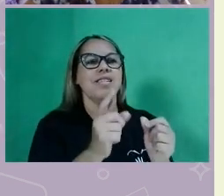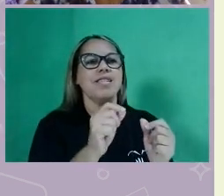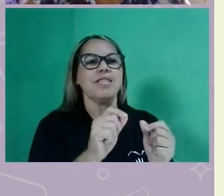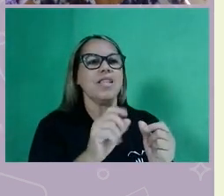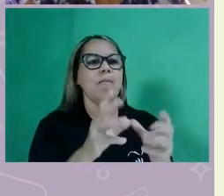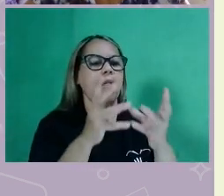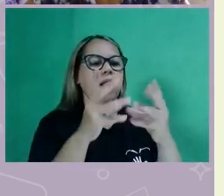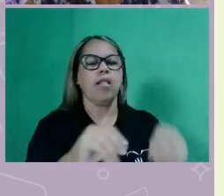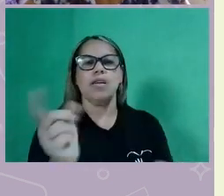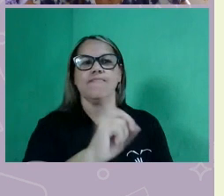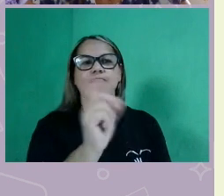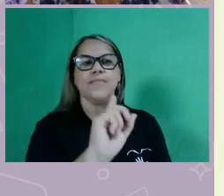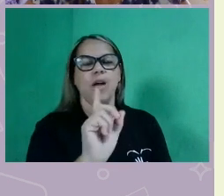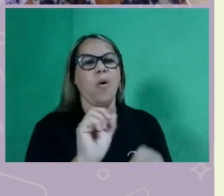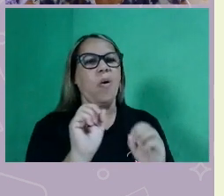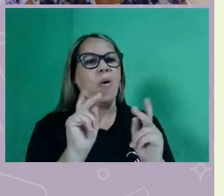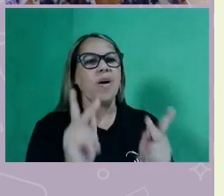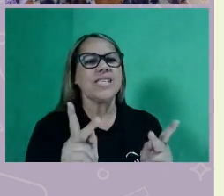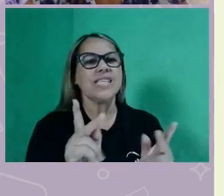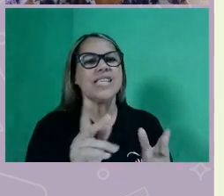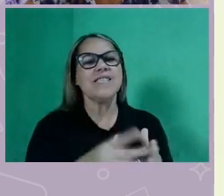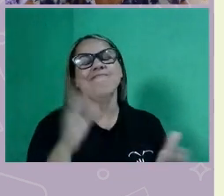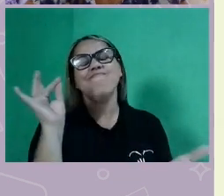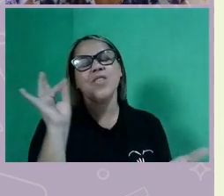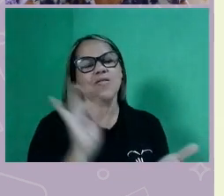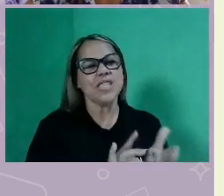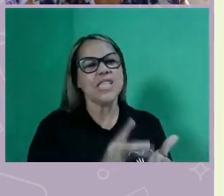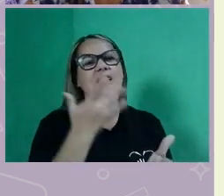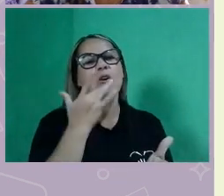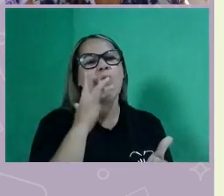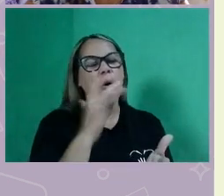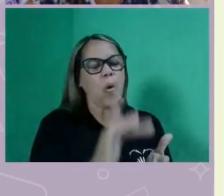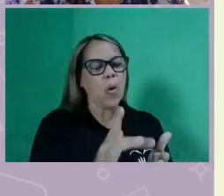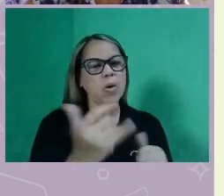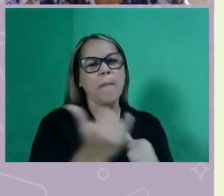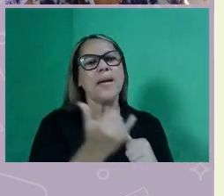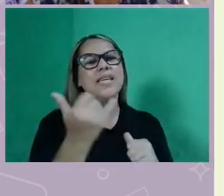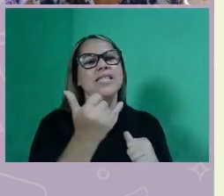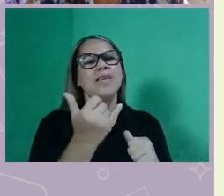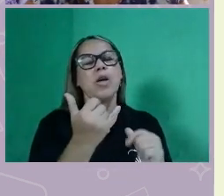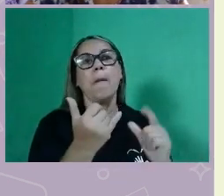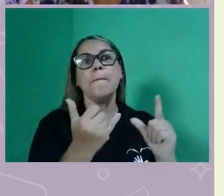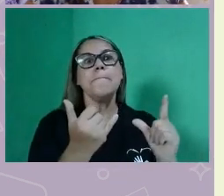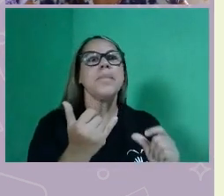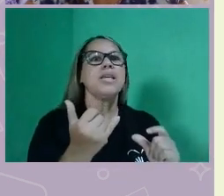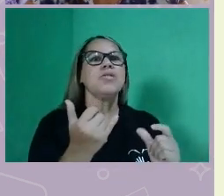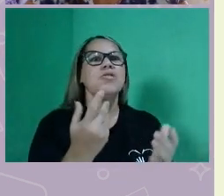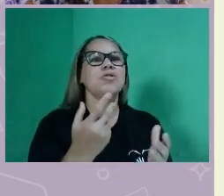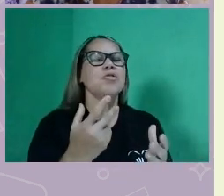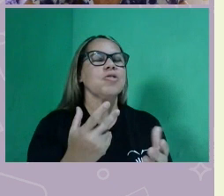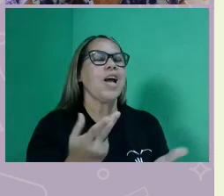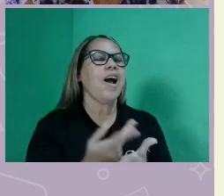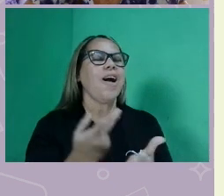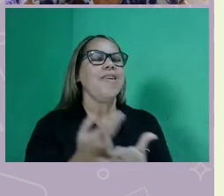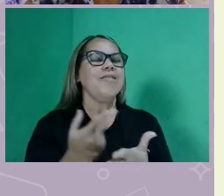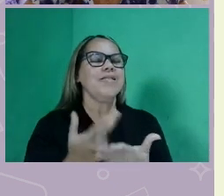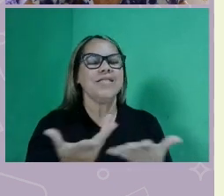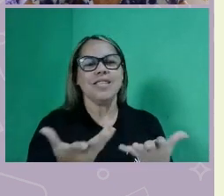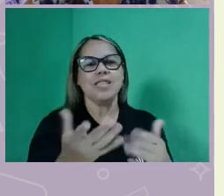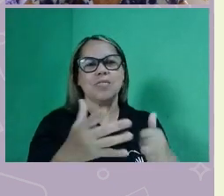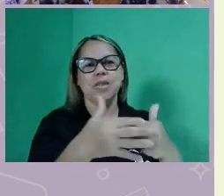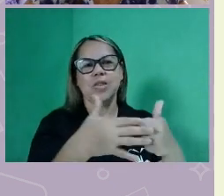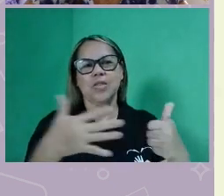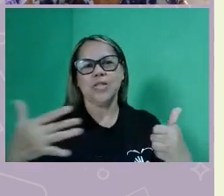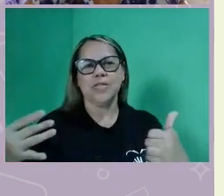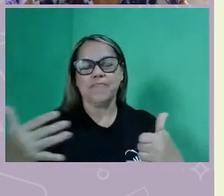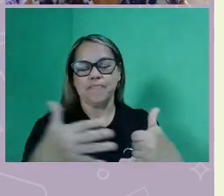oxidar ok então realmente o ouro vai ser o metal menos atacado pelos íons hidrogênios quando comparado com